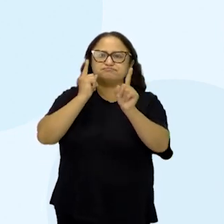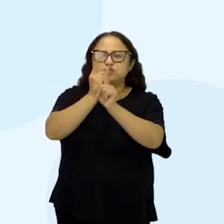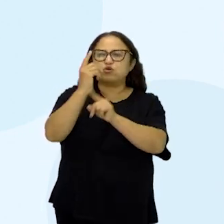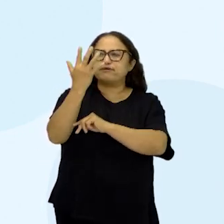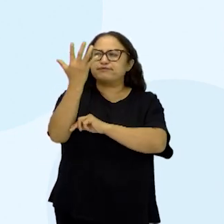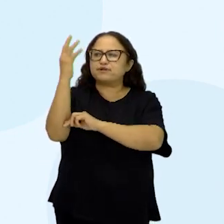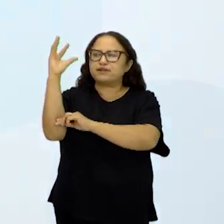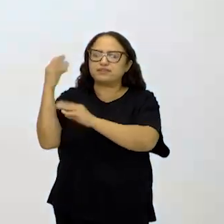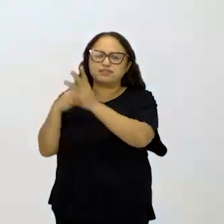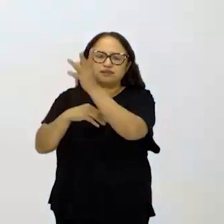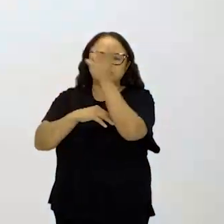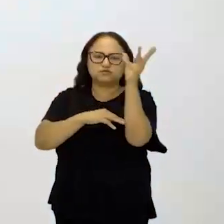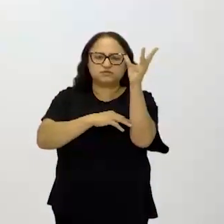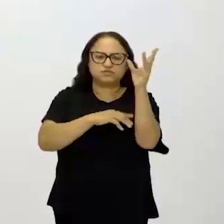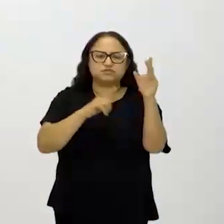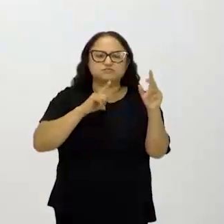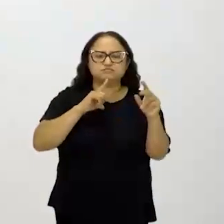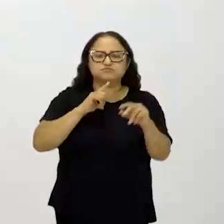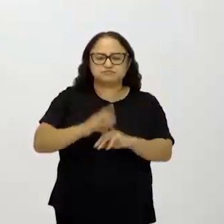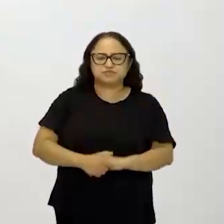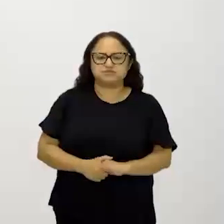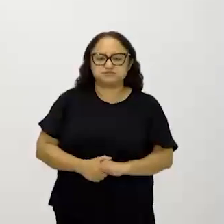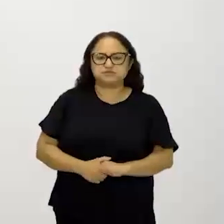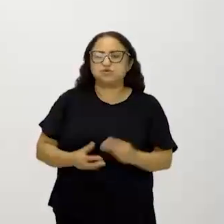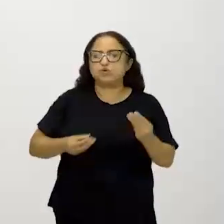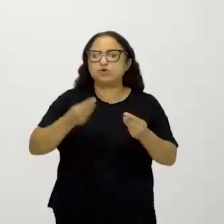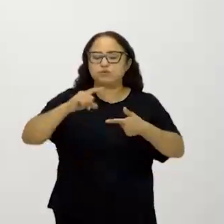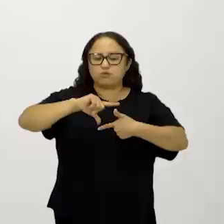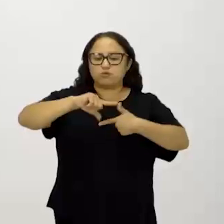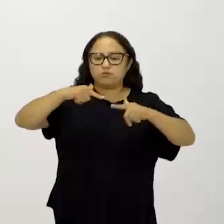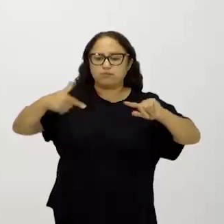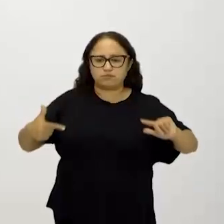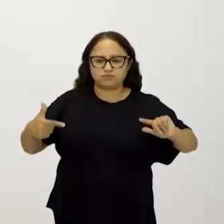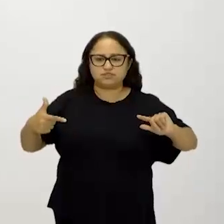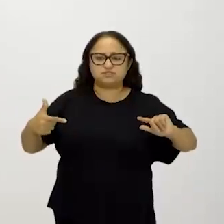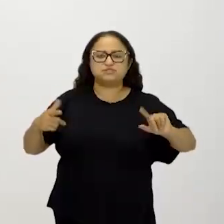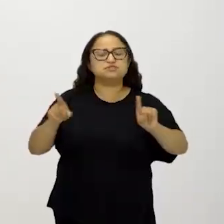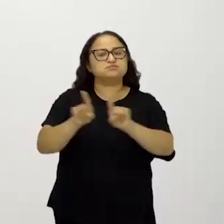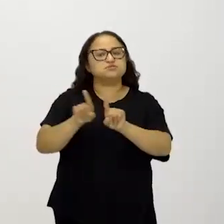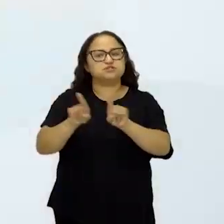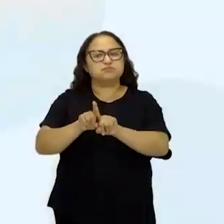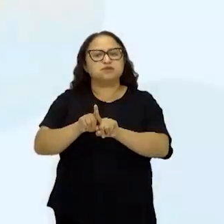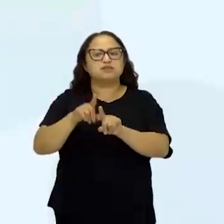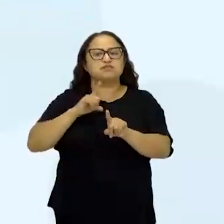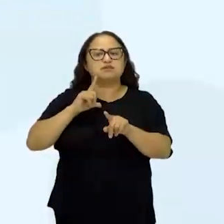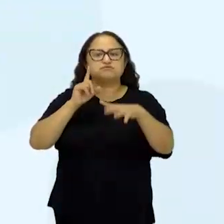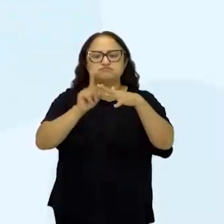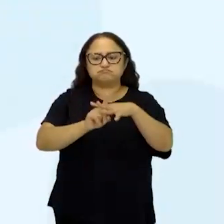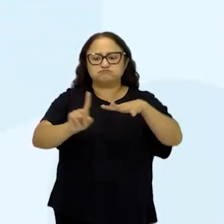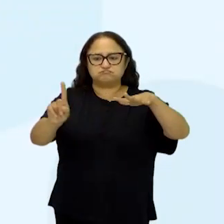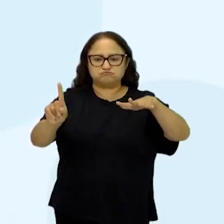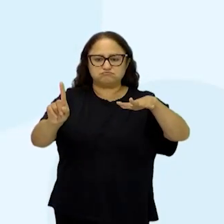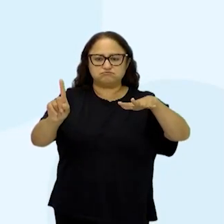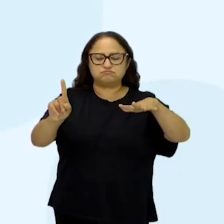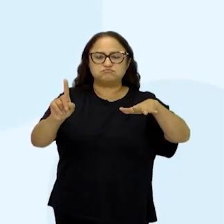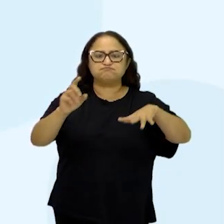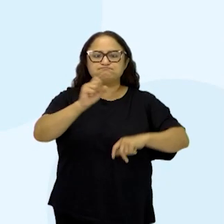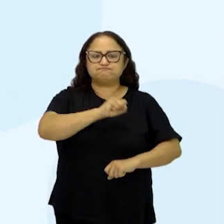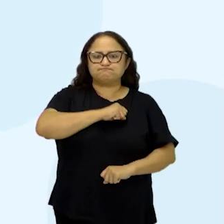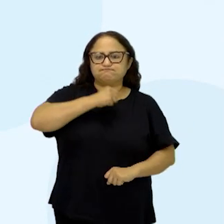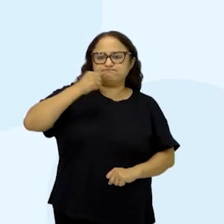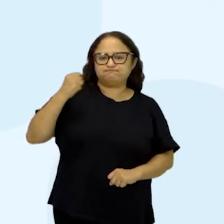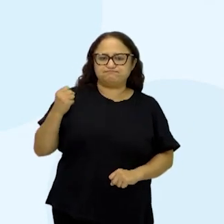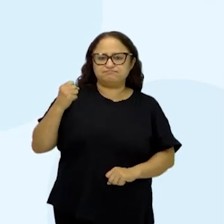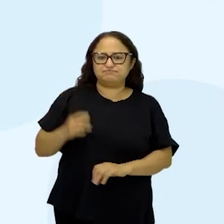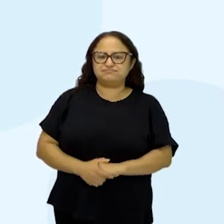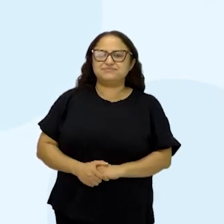eu tenho personagens fantásticos tanto no modernismo como nessa luta pela independência. A busca por uma nacionalidade independente dos